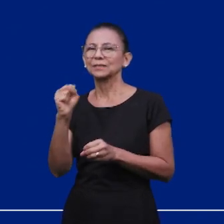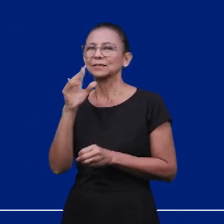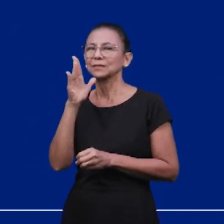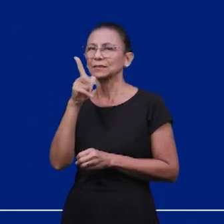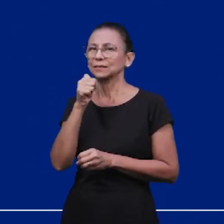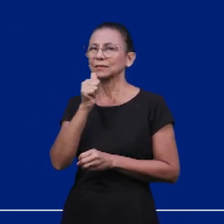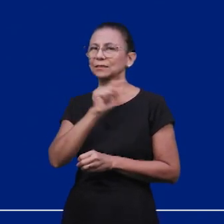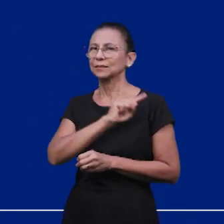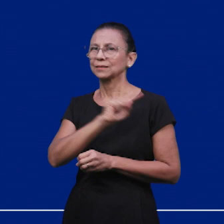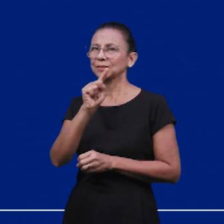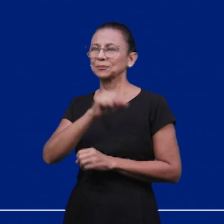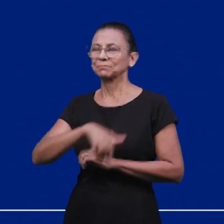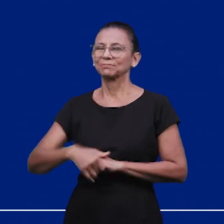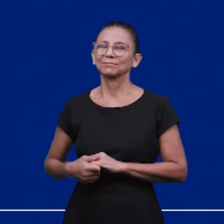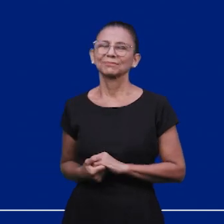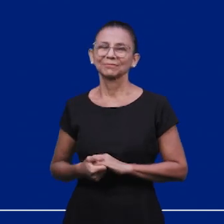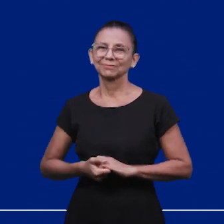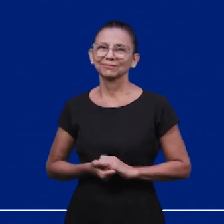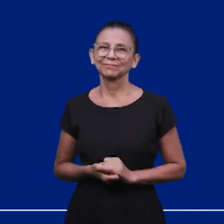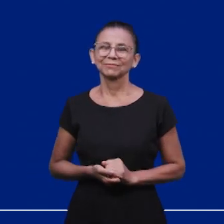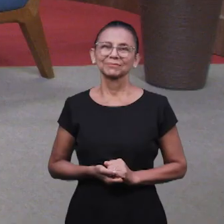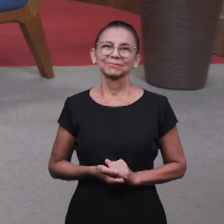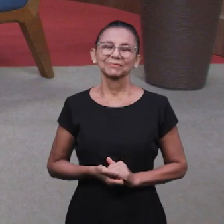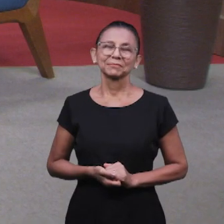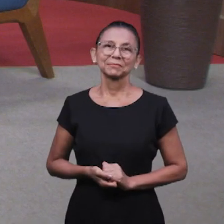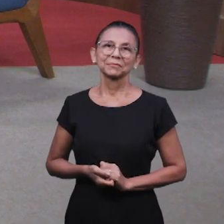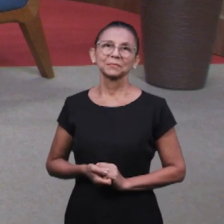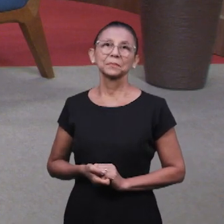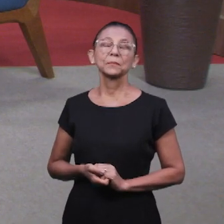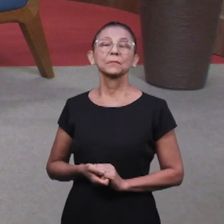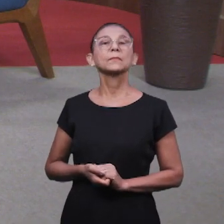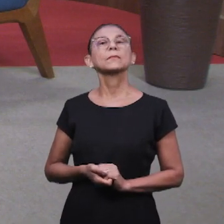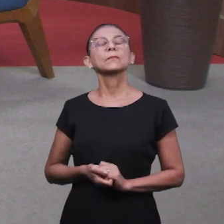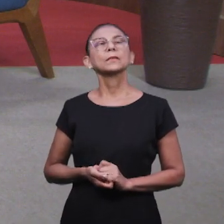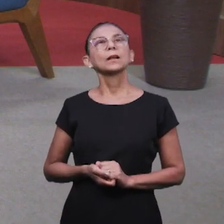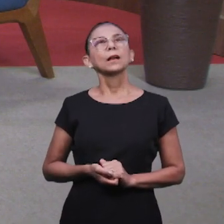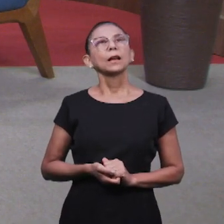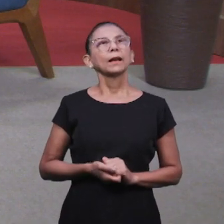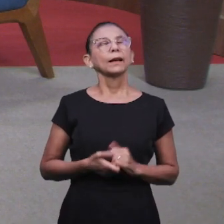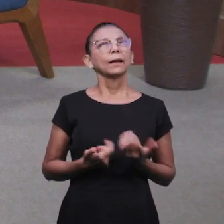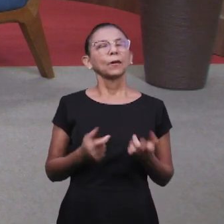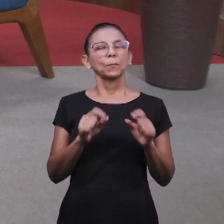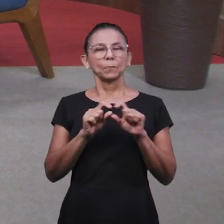virá e não tardará. Aleluia. Glória a Jesus. Há uma